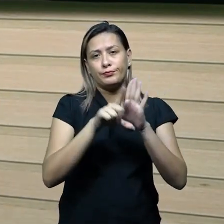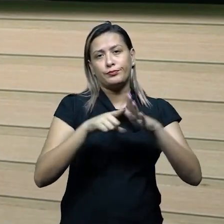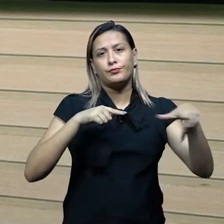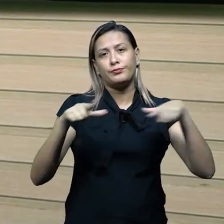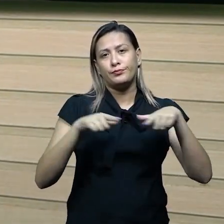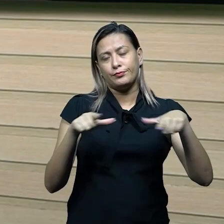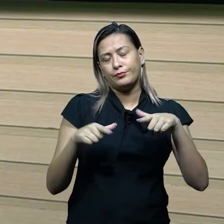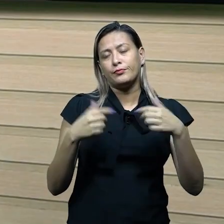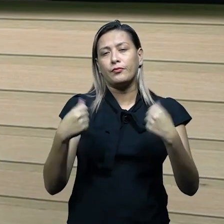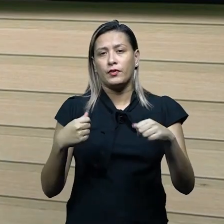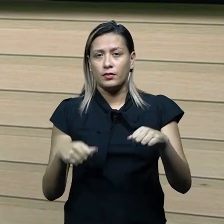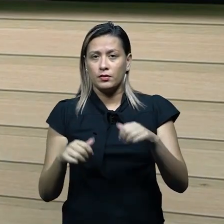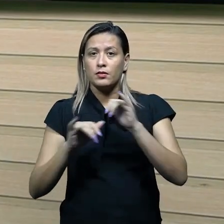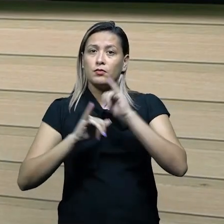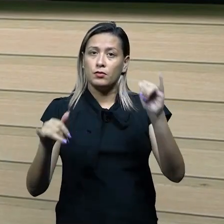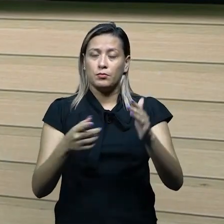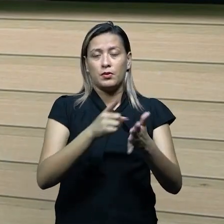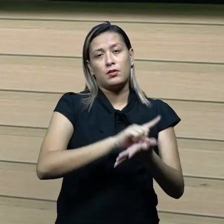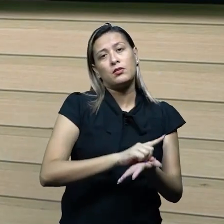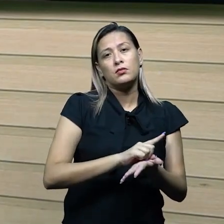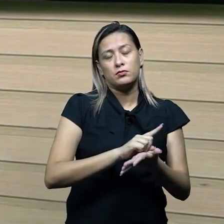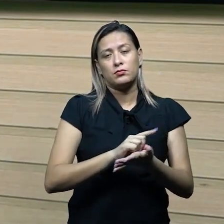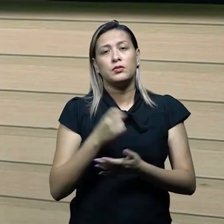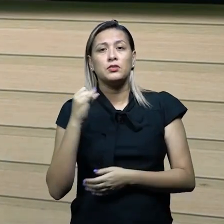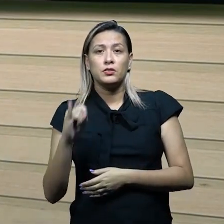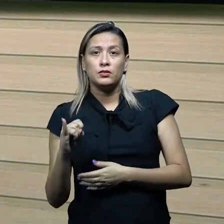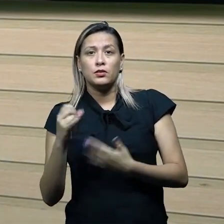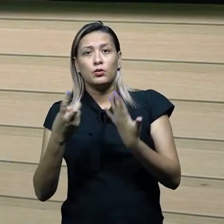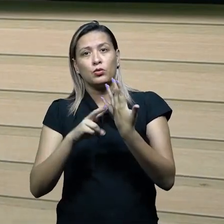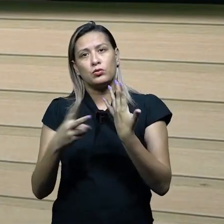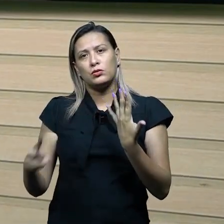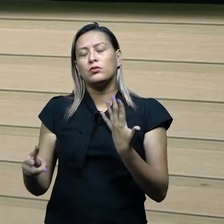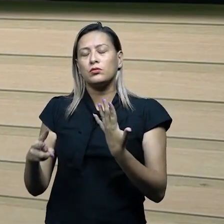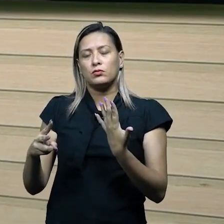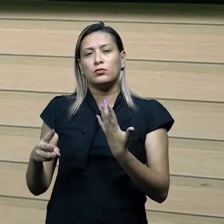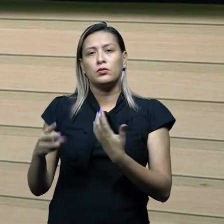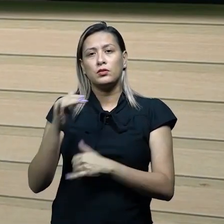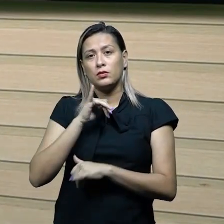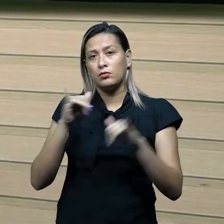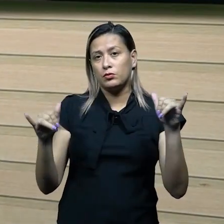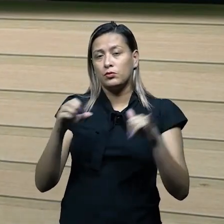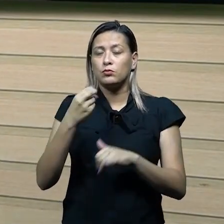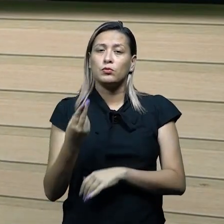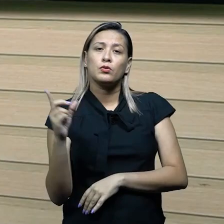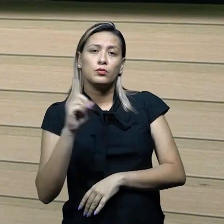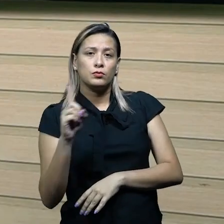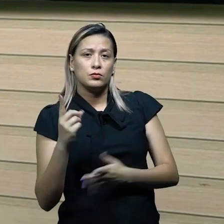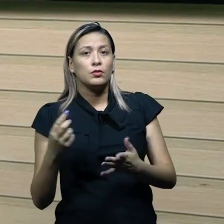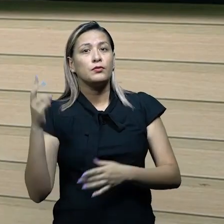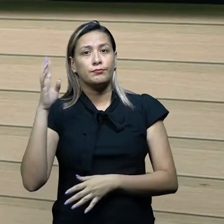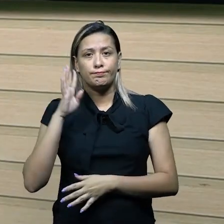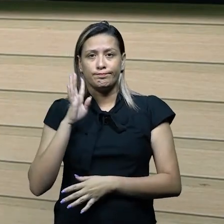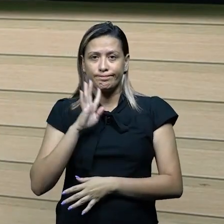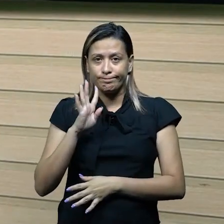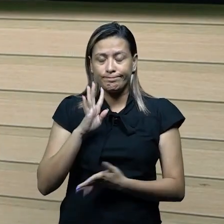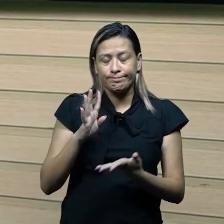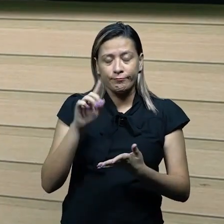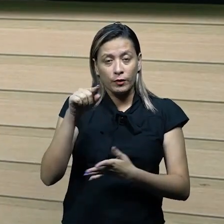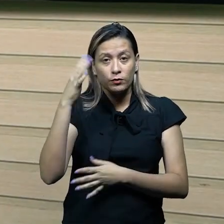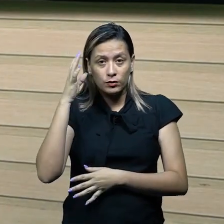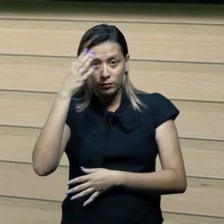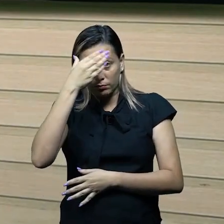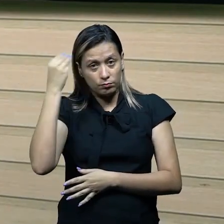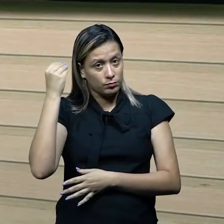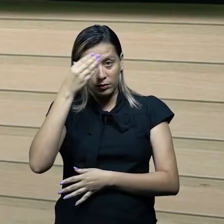prévio trabalhado, se é justa causa, se é sem justa causa, se é demissão consensual. Então, legal? Então não vamos esquecer isso. Gestão de